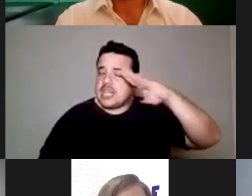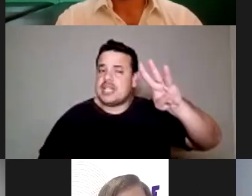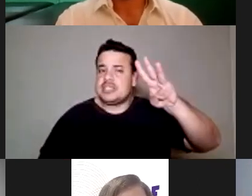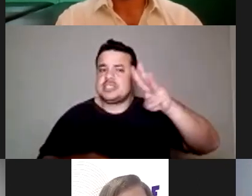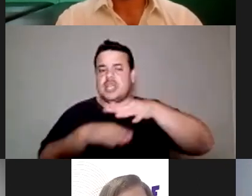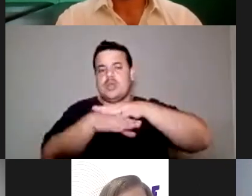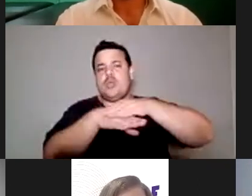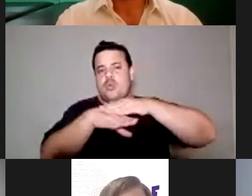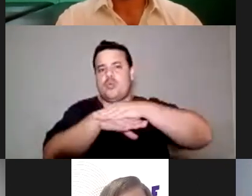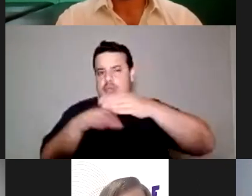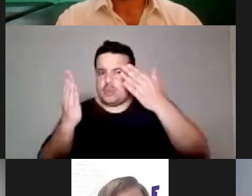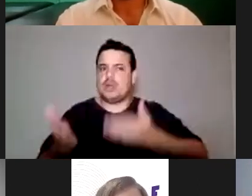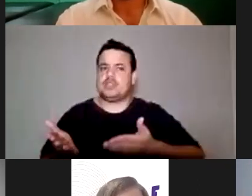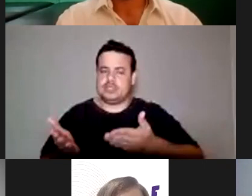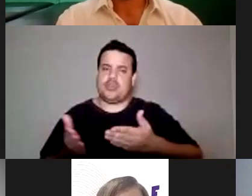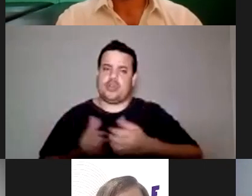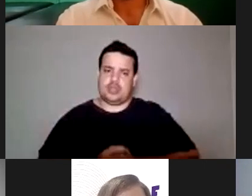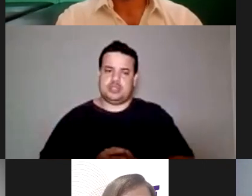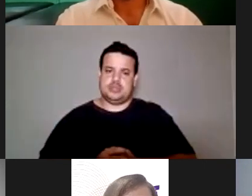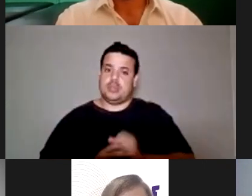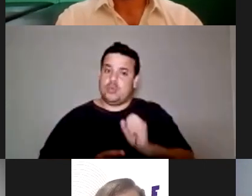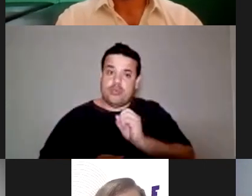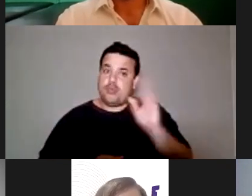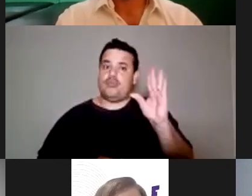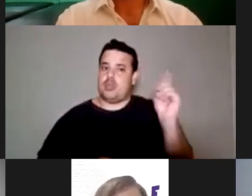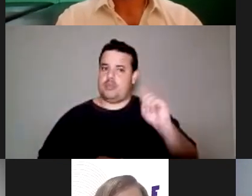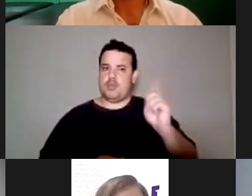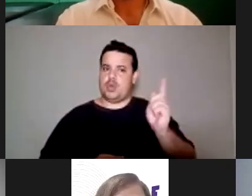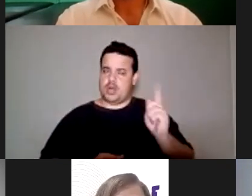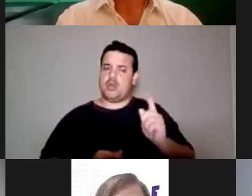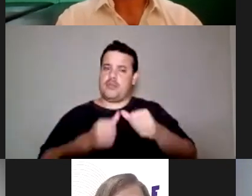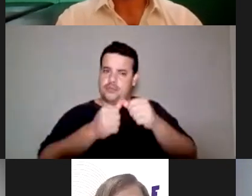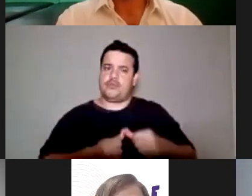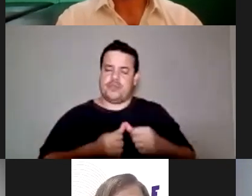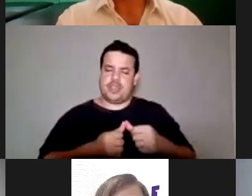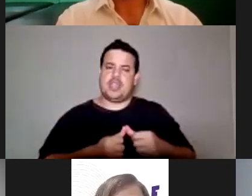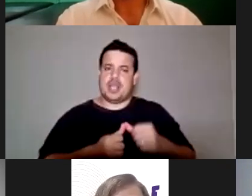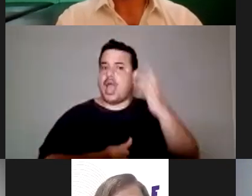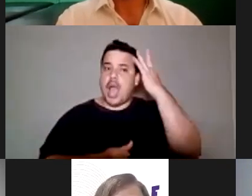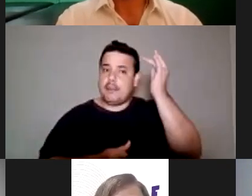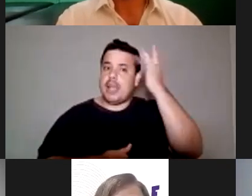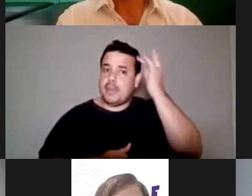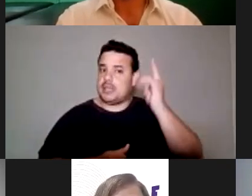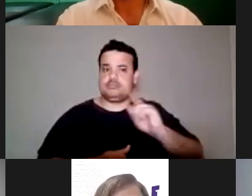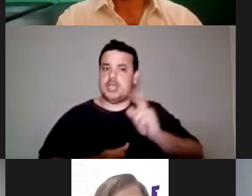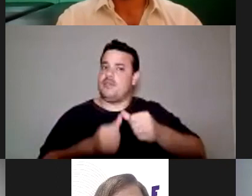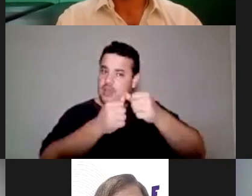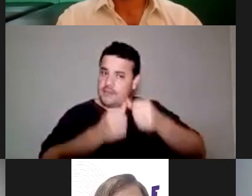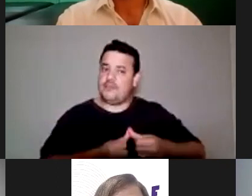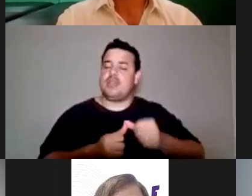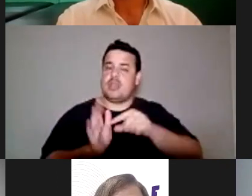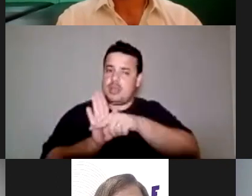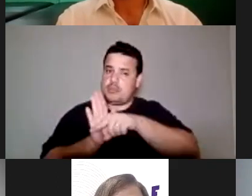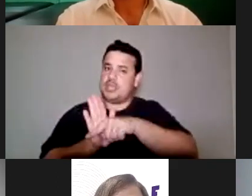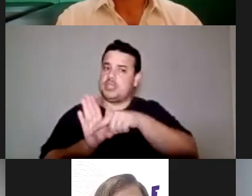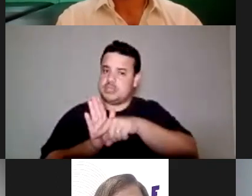com a senhora. Só que a senhora não vai embora agora e nem ele. Não vai embora amanhã ou depois, vai ficar precisar aqui.